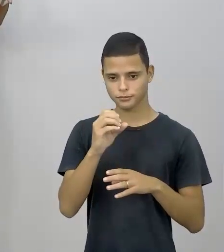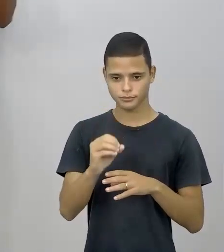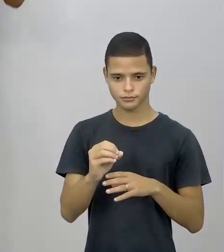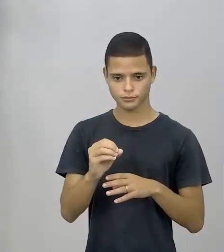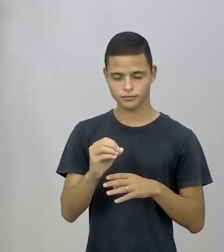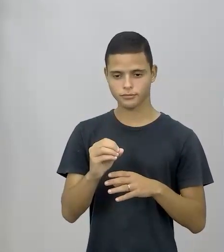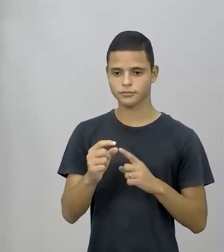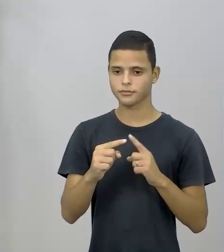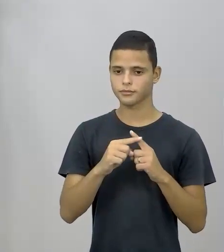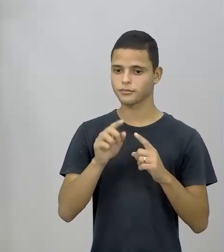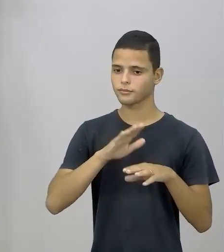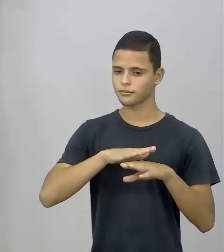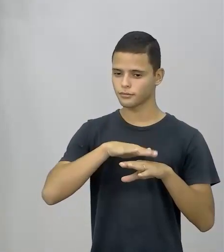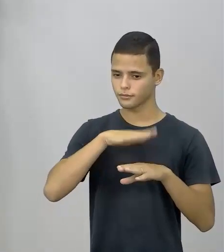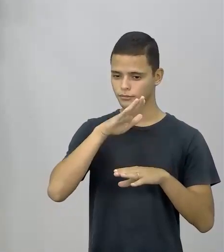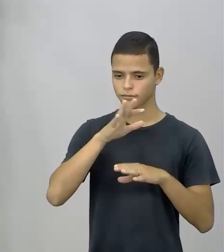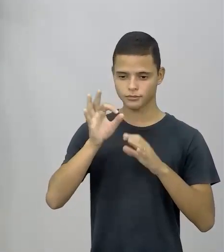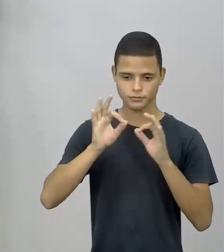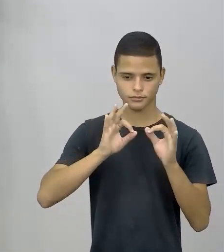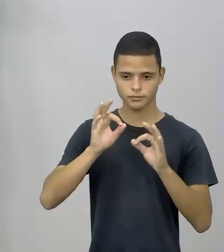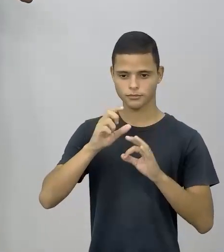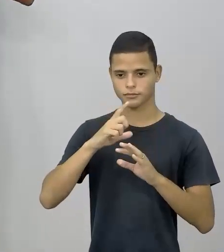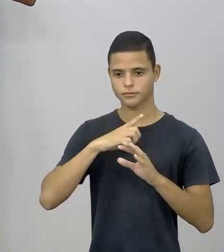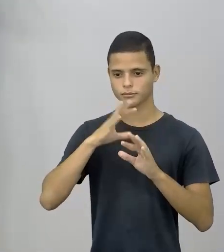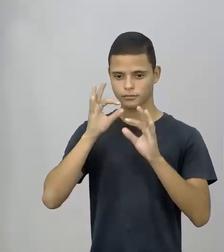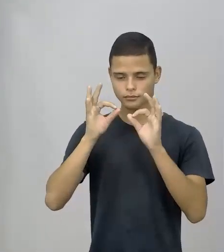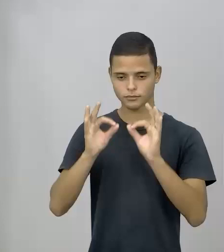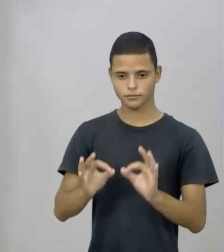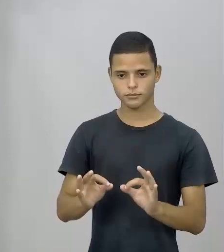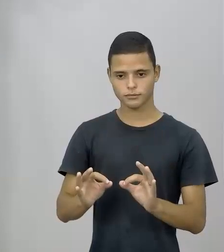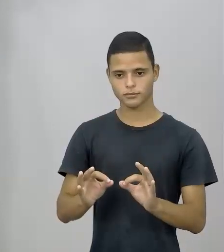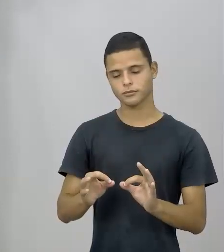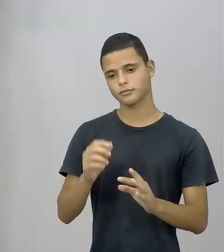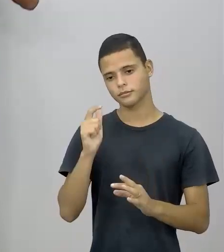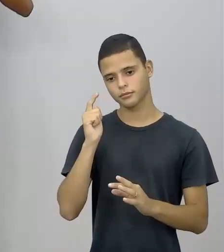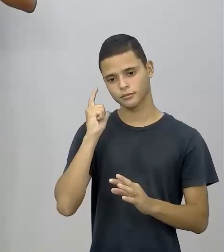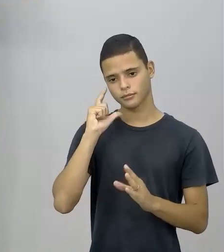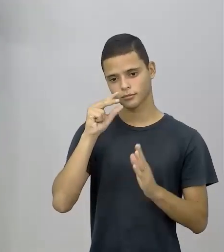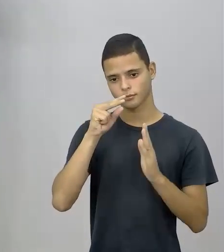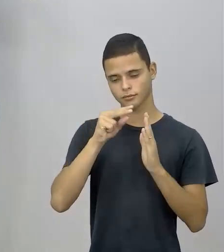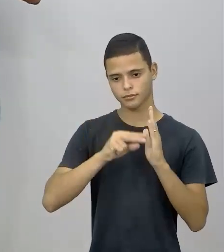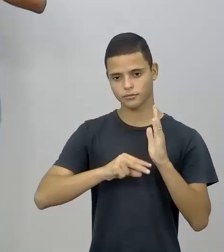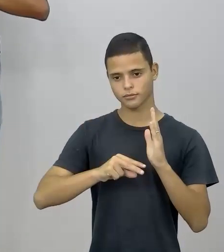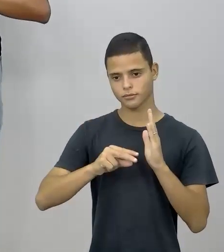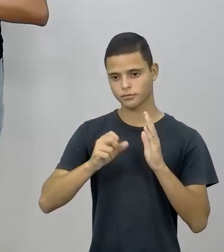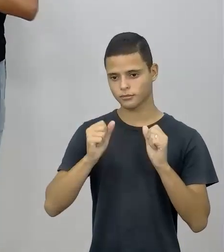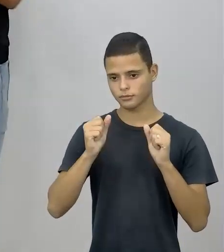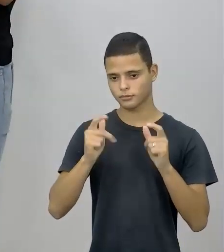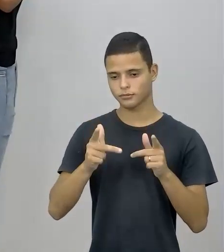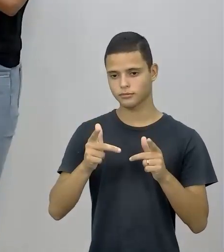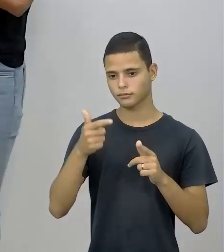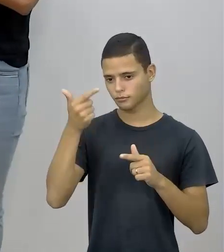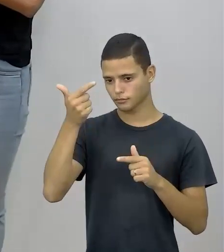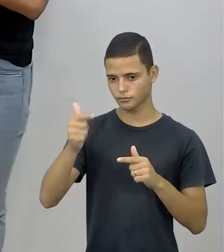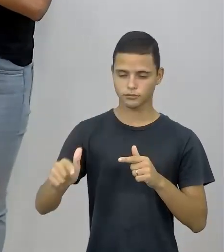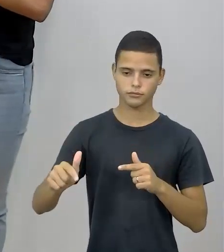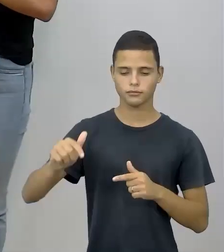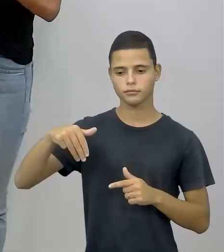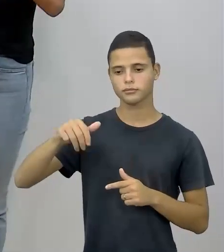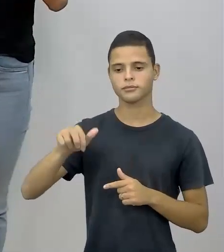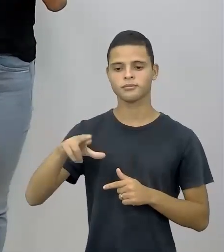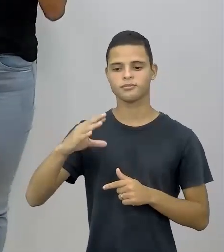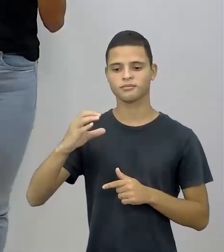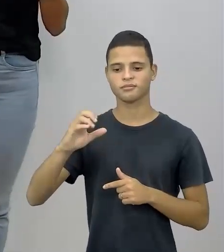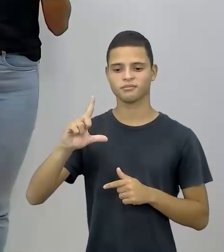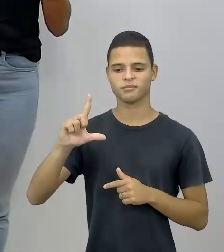mais ou menos. Quanto mais você fizer, mais fiel fica a sua leitura aí aos dados. Nós vamos fazer mais uma vez, a Marcela vai zerar o